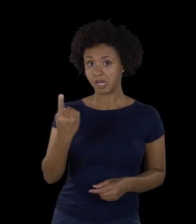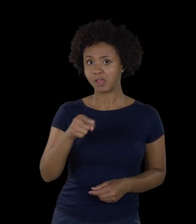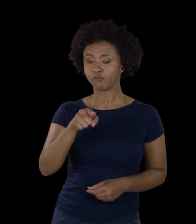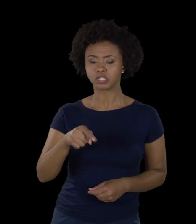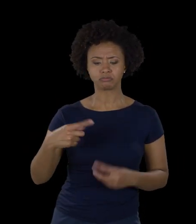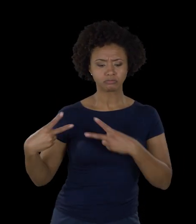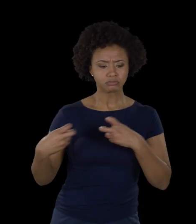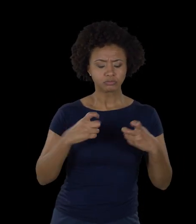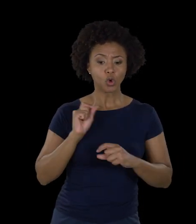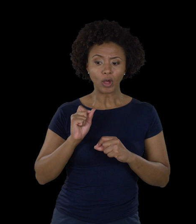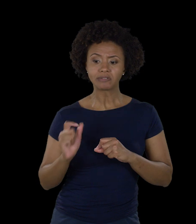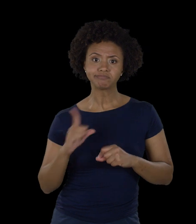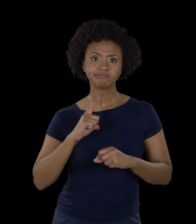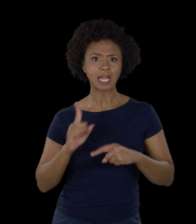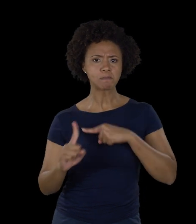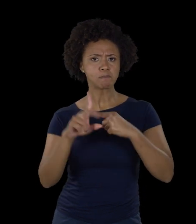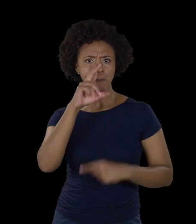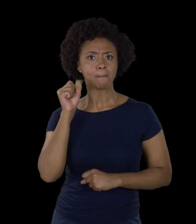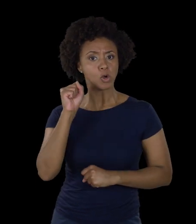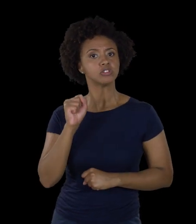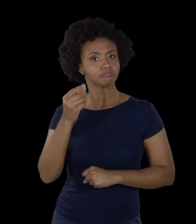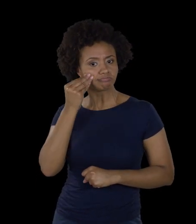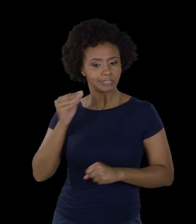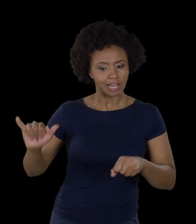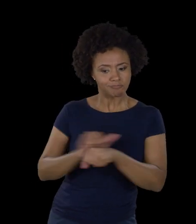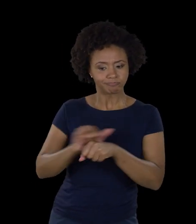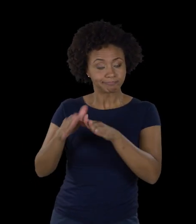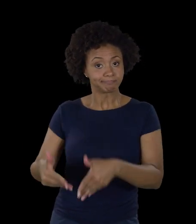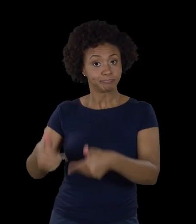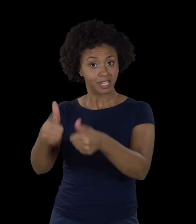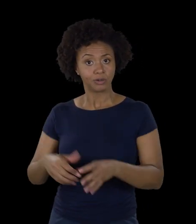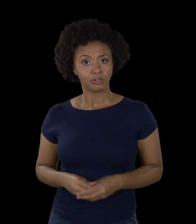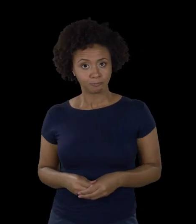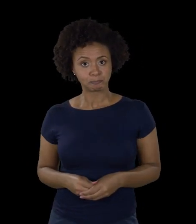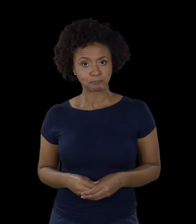e procure aperfeiçoá-los.